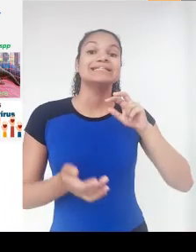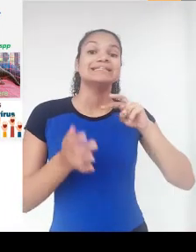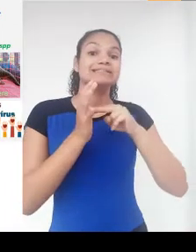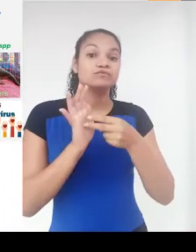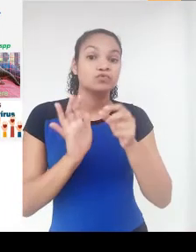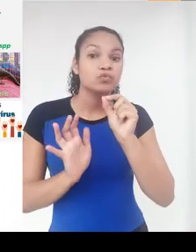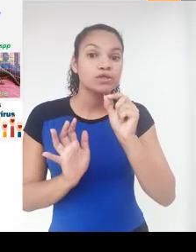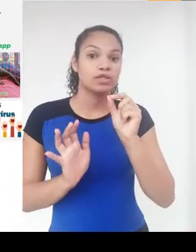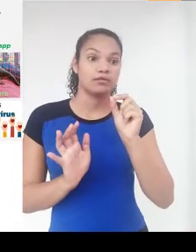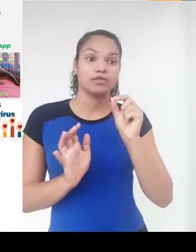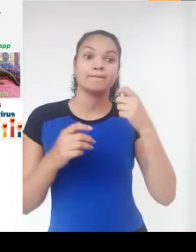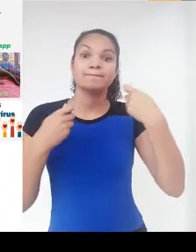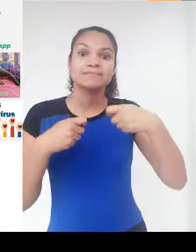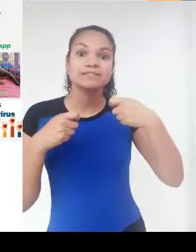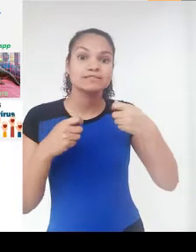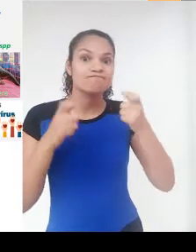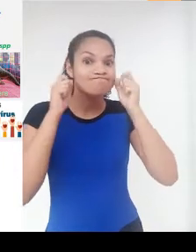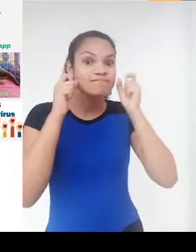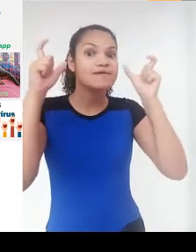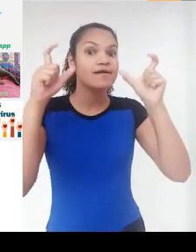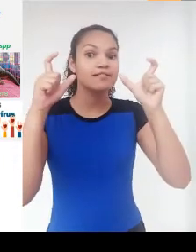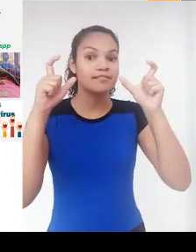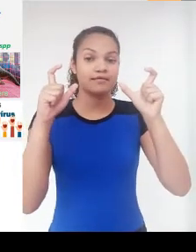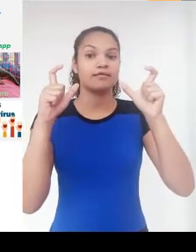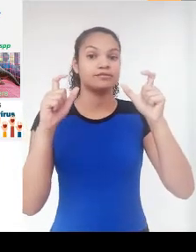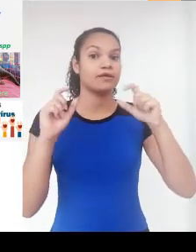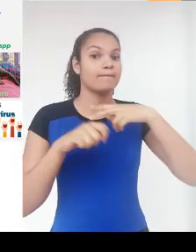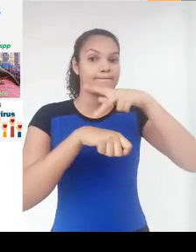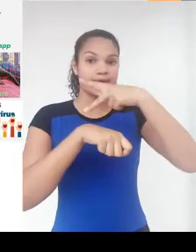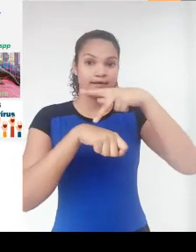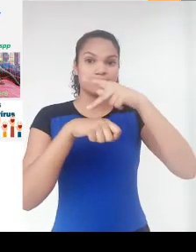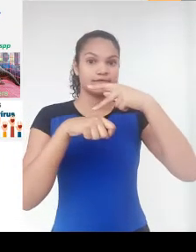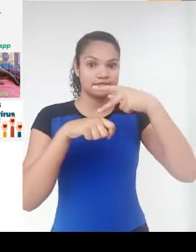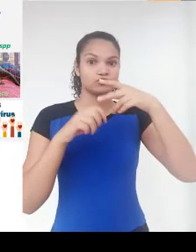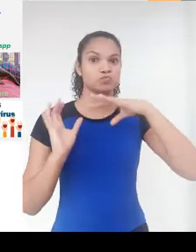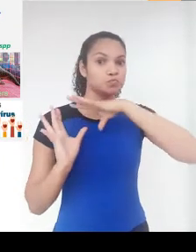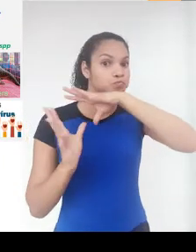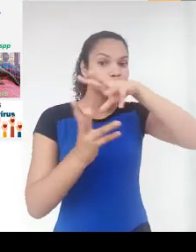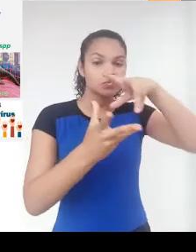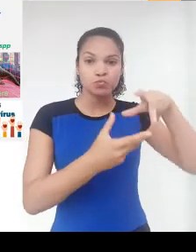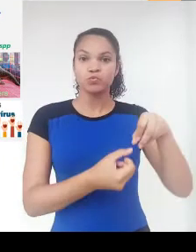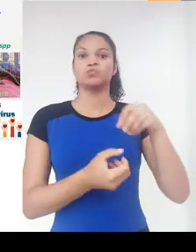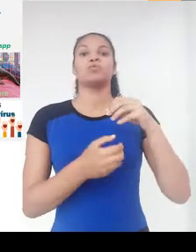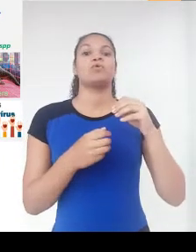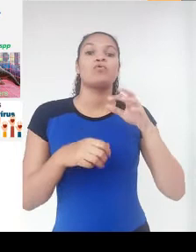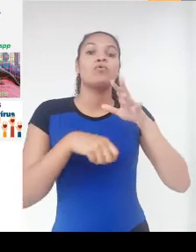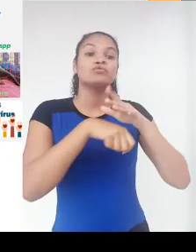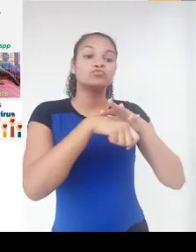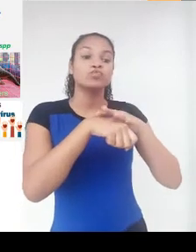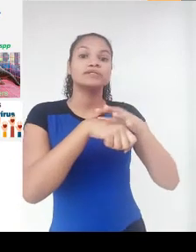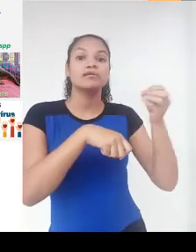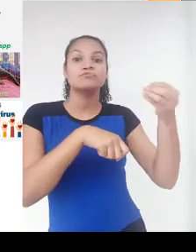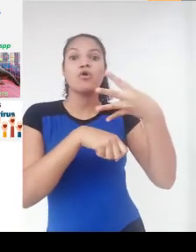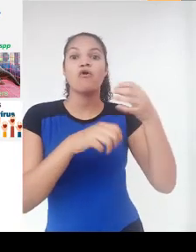que haveria um alerta, já ocorreu um alerta para os países em todo o mundo de uma doença